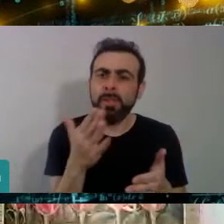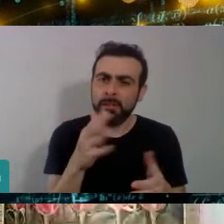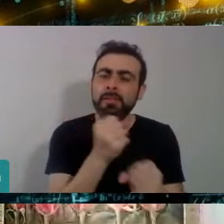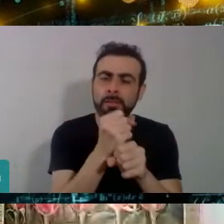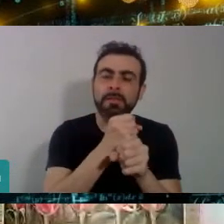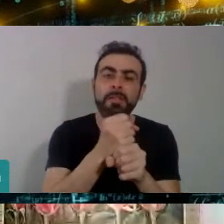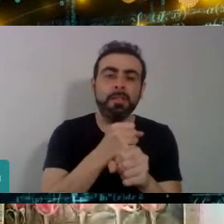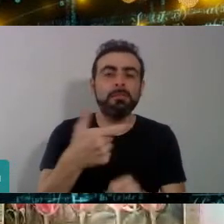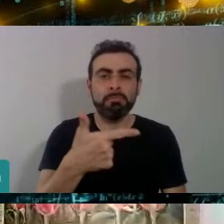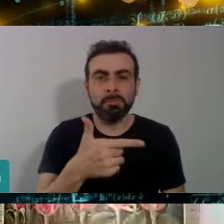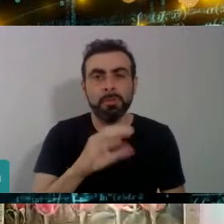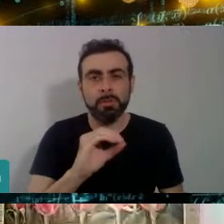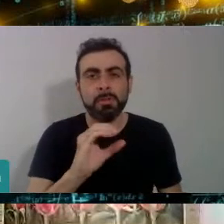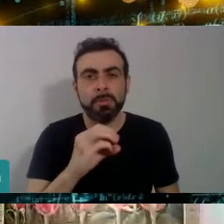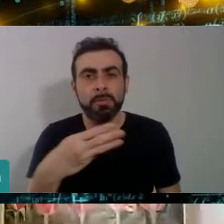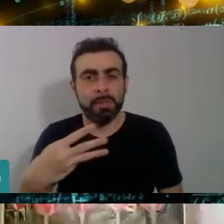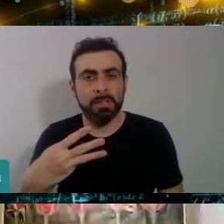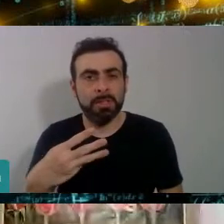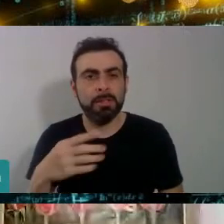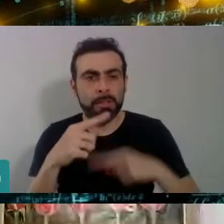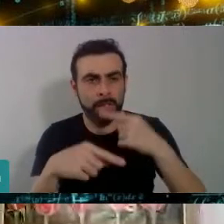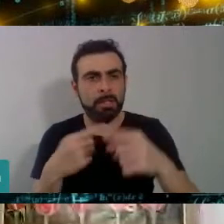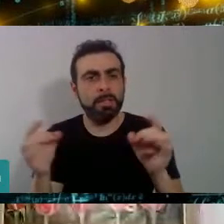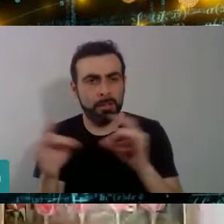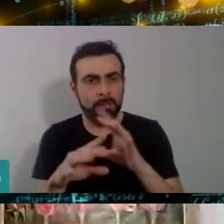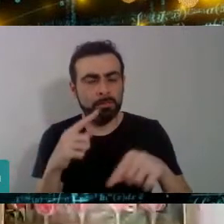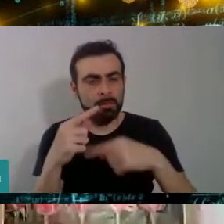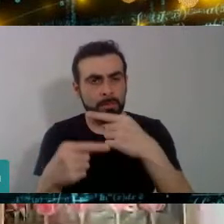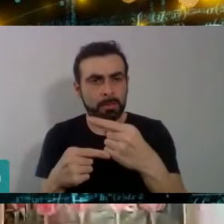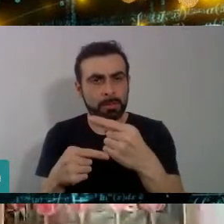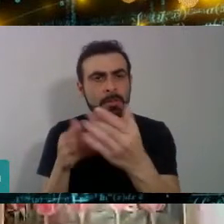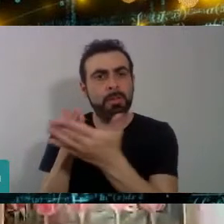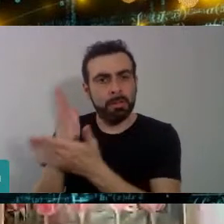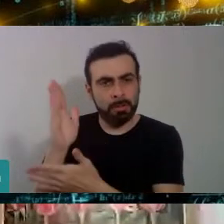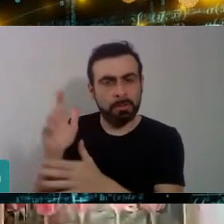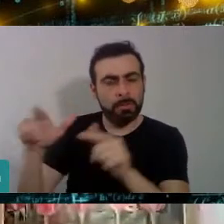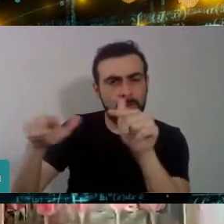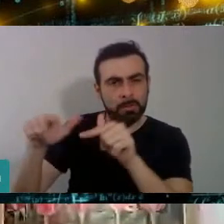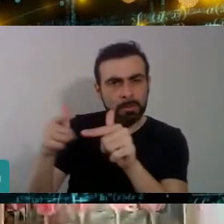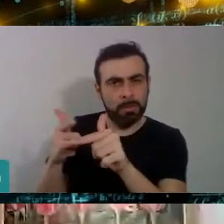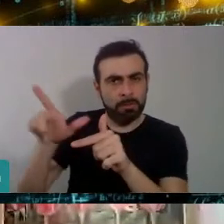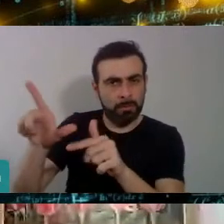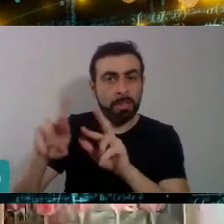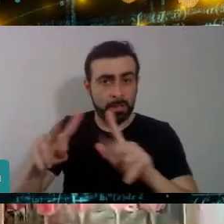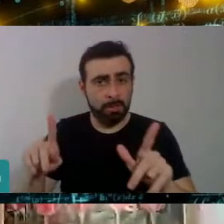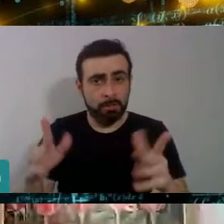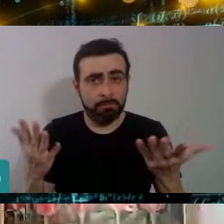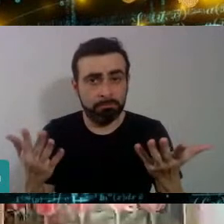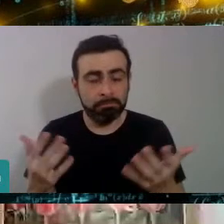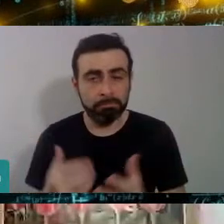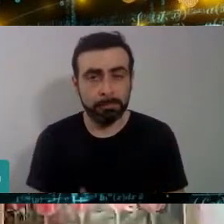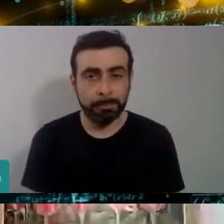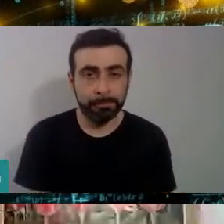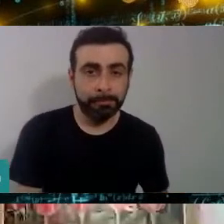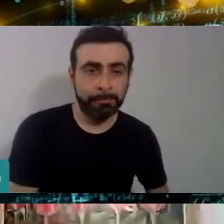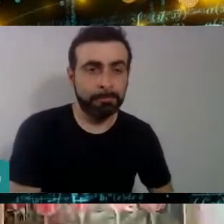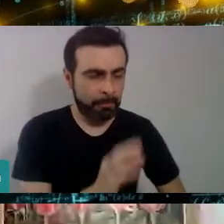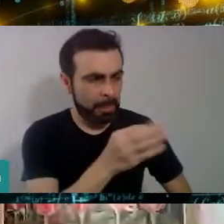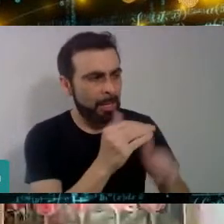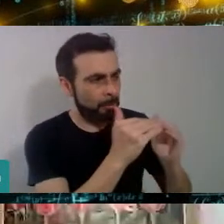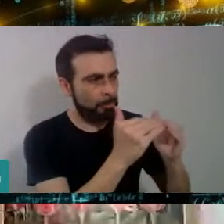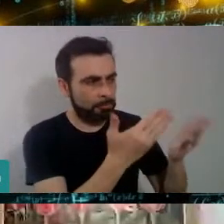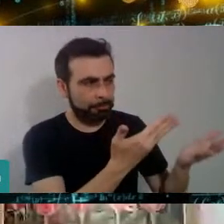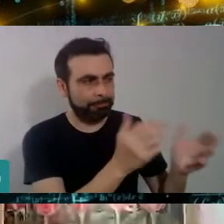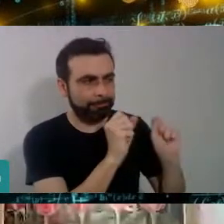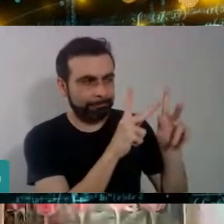é. Por aí. Aí logo em seguida já entrei em outro serviço, né? Ah, daí você já entrou em outro serviço, isso mesmo.